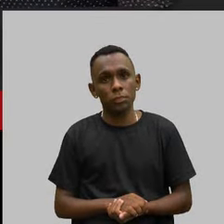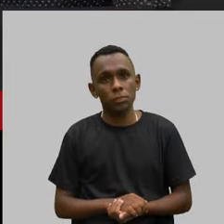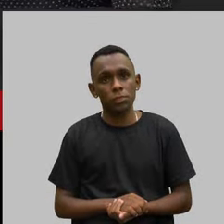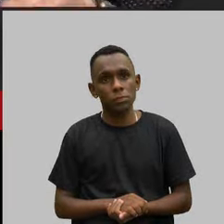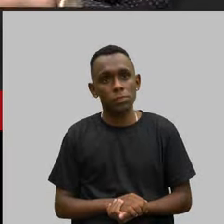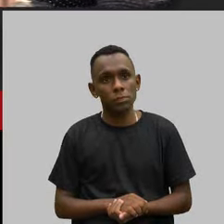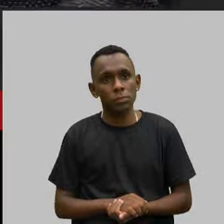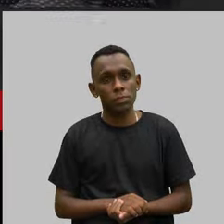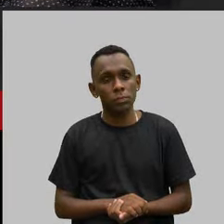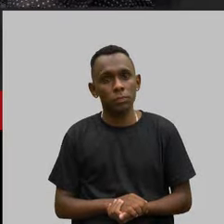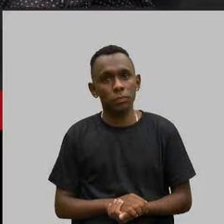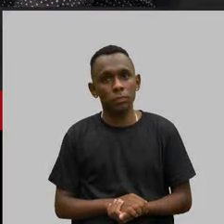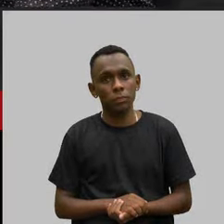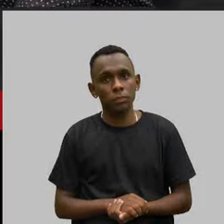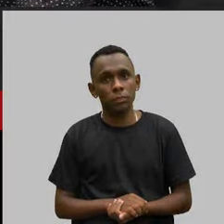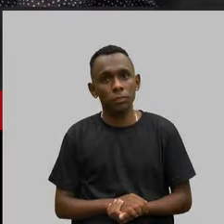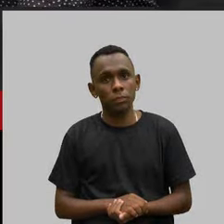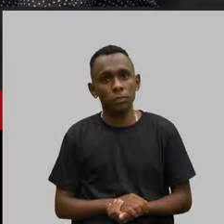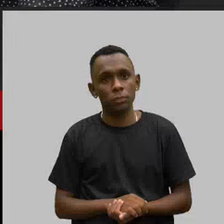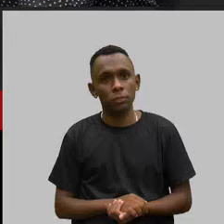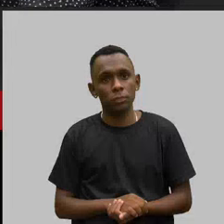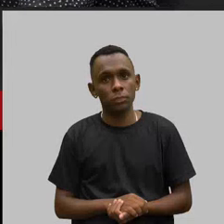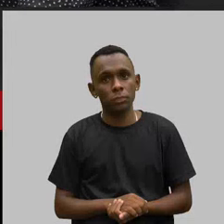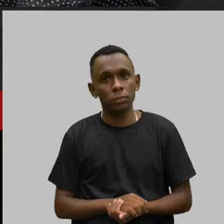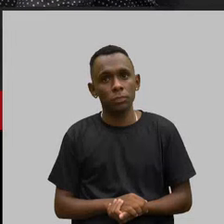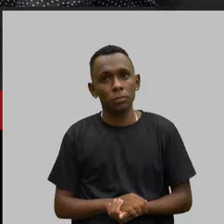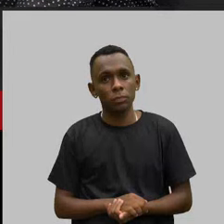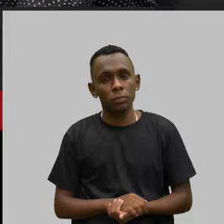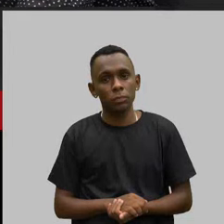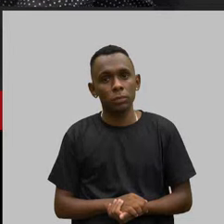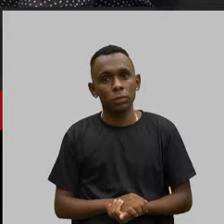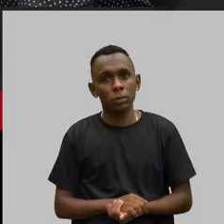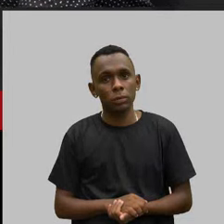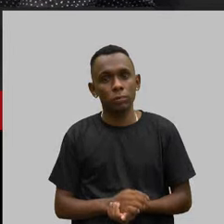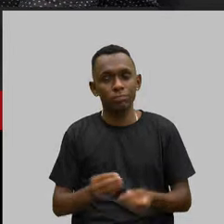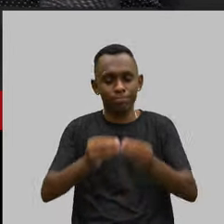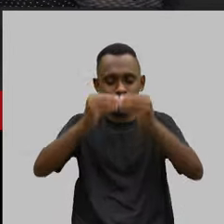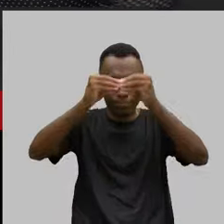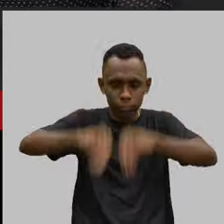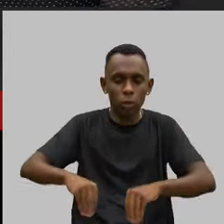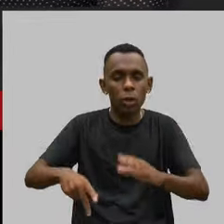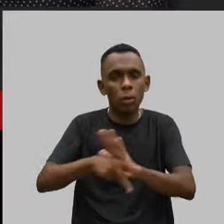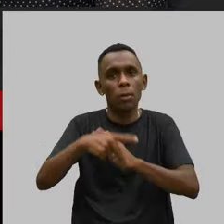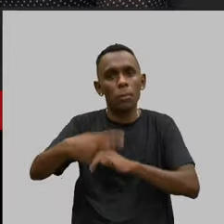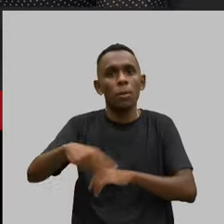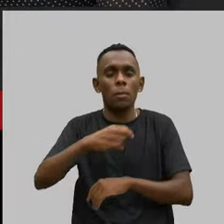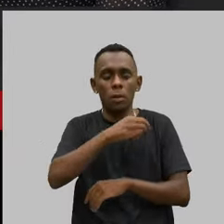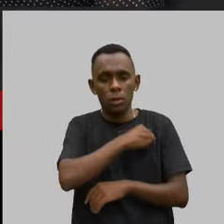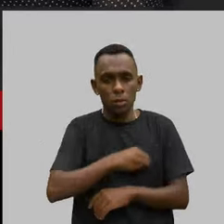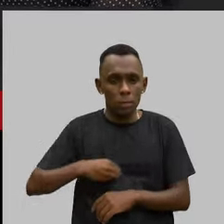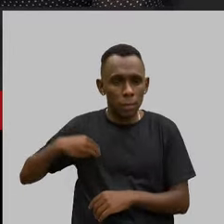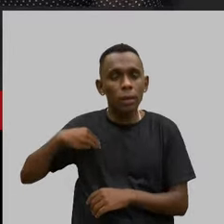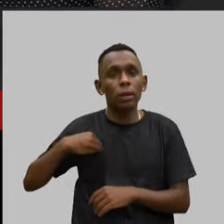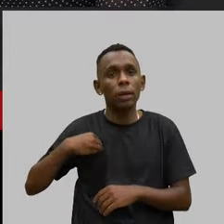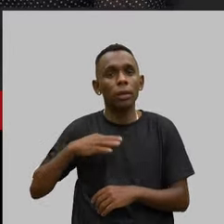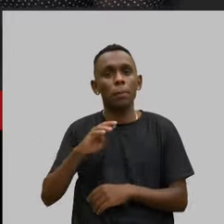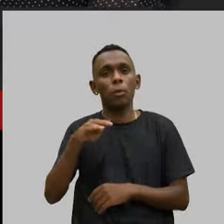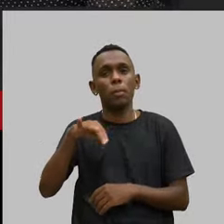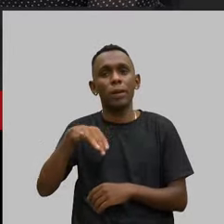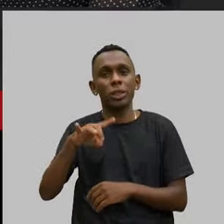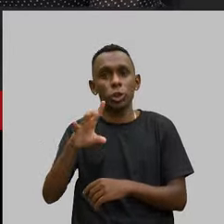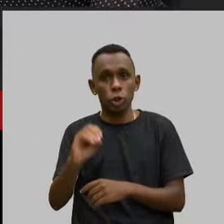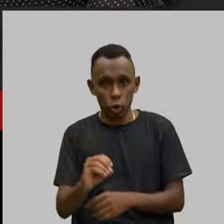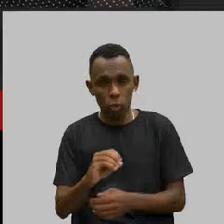Gerais indo para parte dos Desastres de Mariana e Brumadinho começando pel Brumadinho a gente teve a ordem de início em